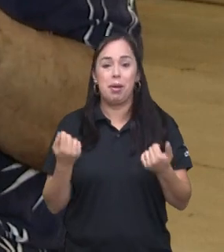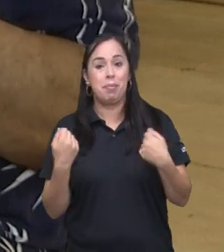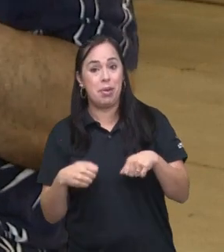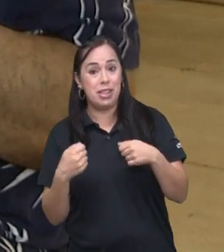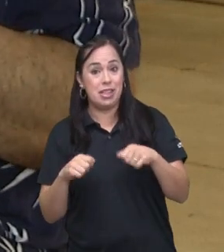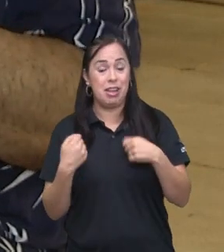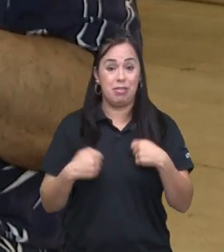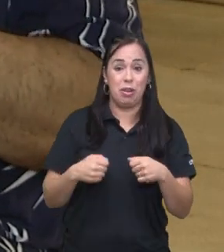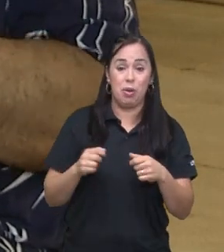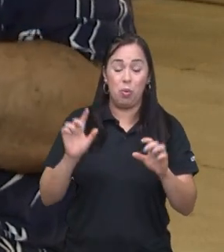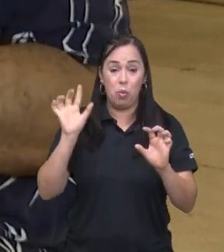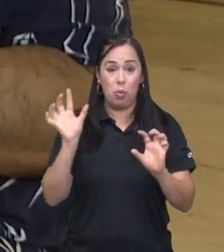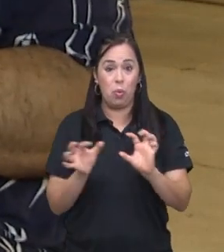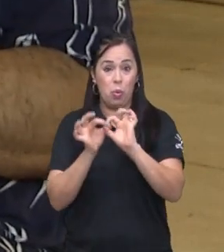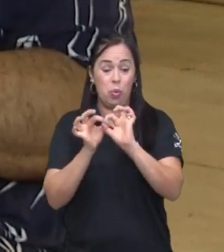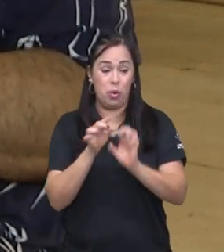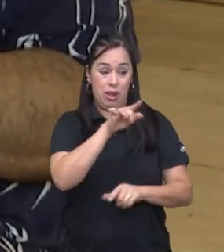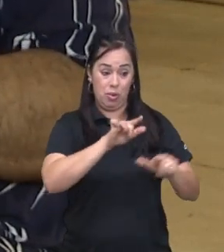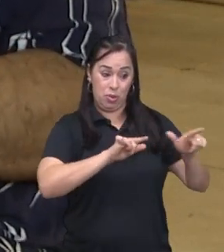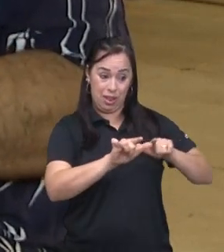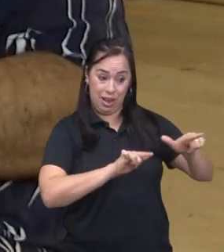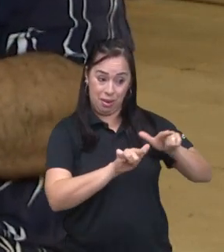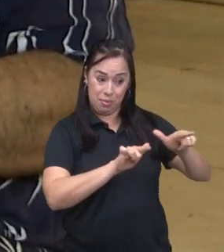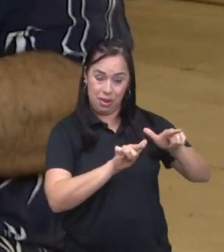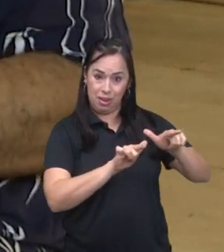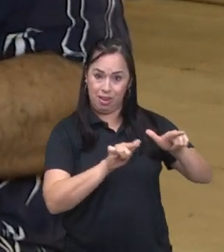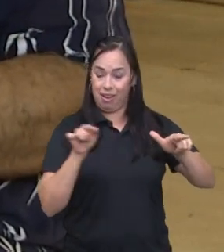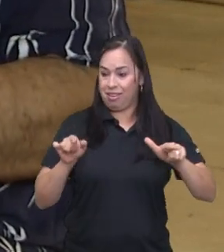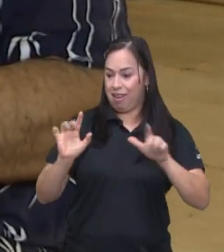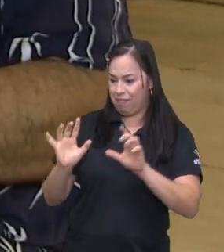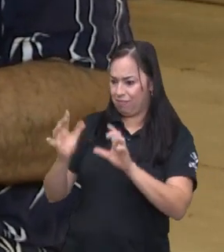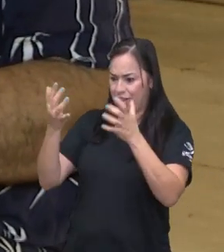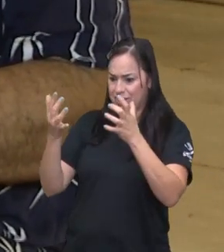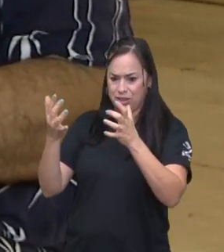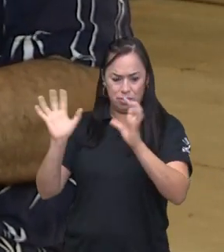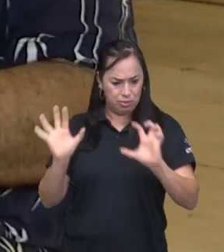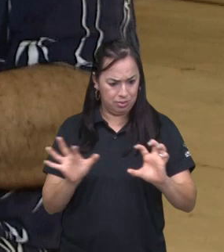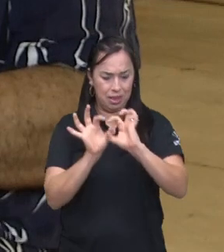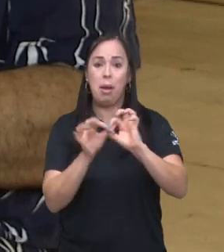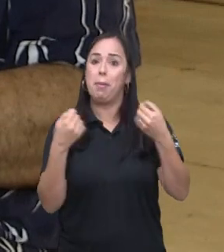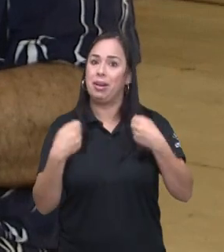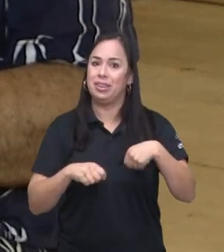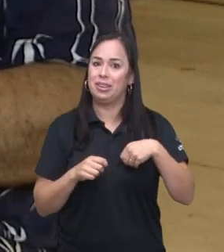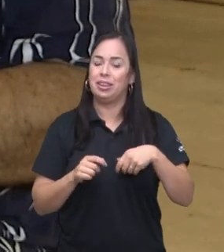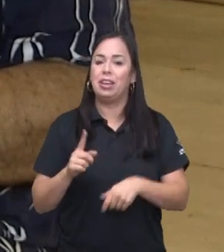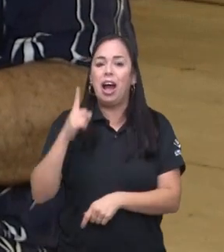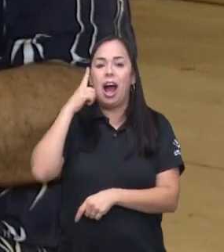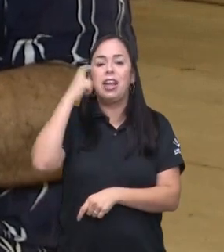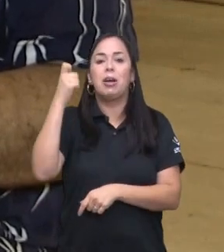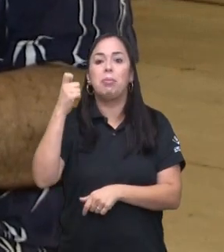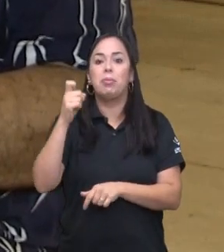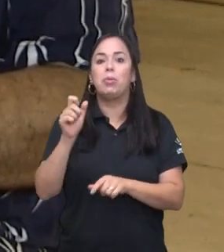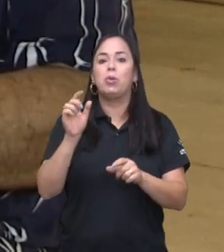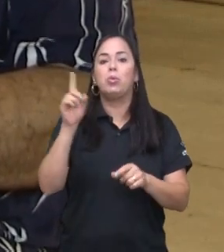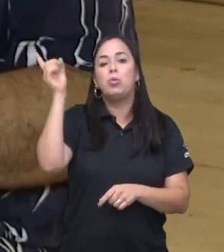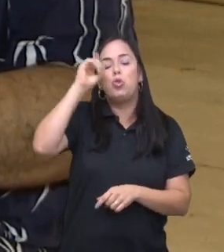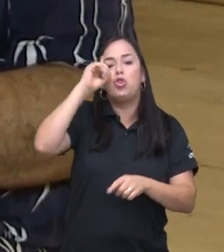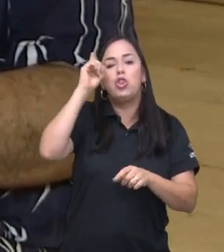precisava unir o trabalhador e a festa. E aí, então, ela teve essa transição